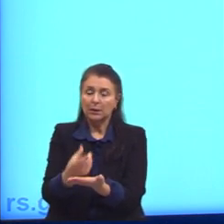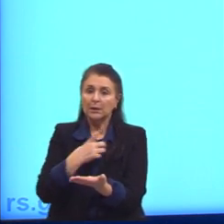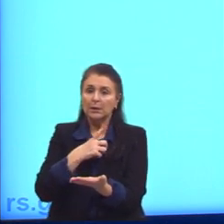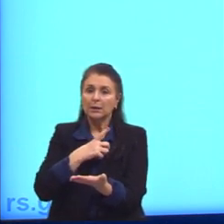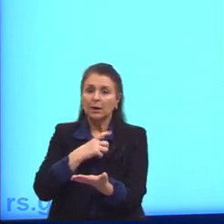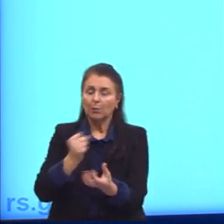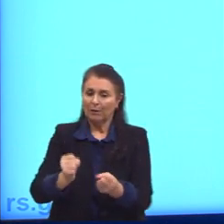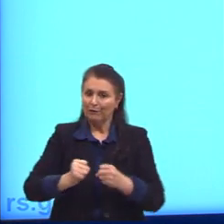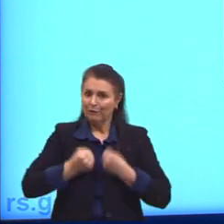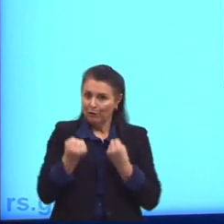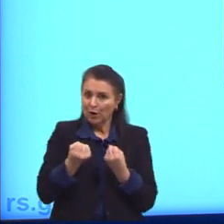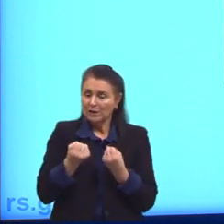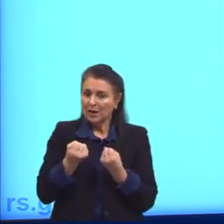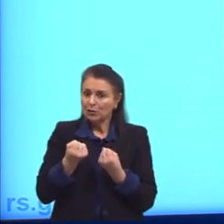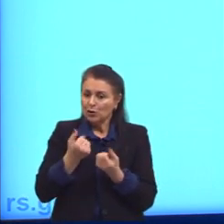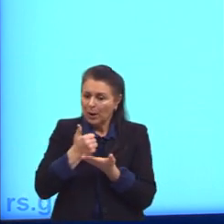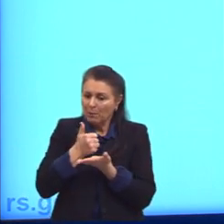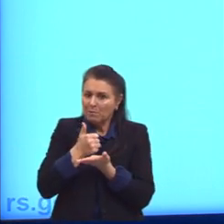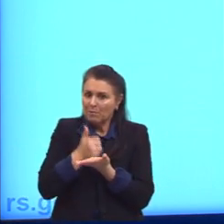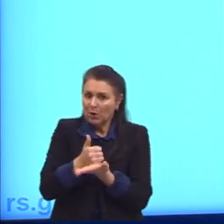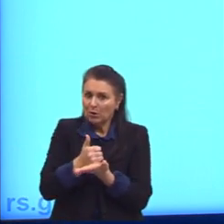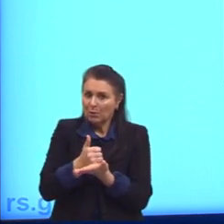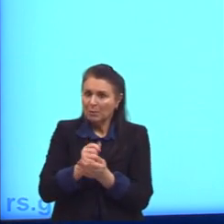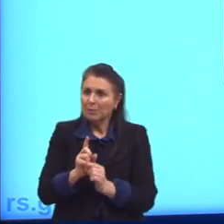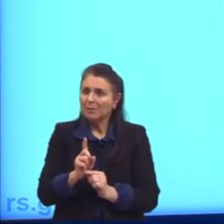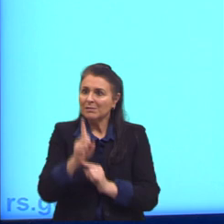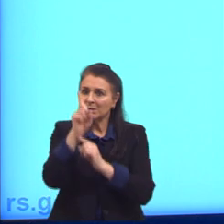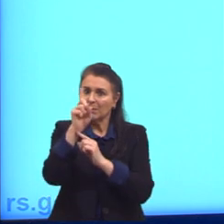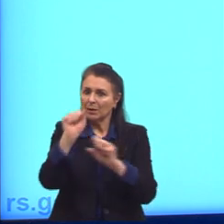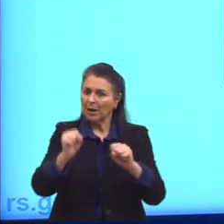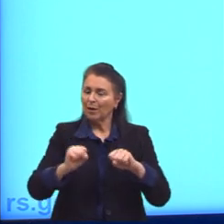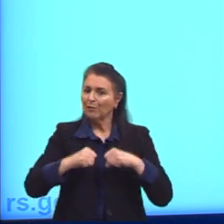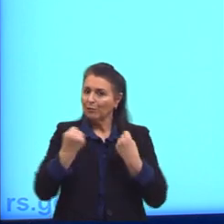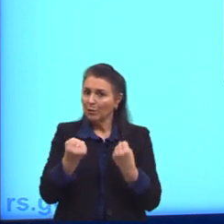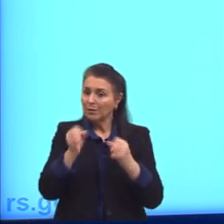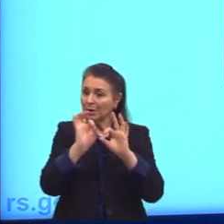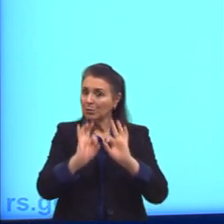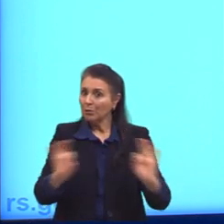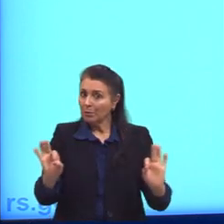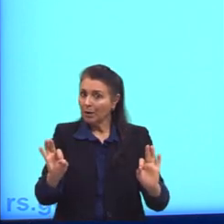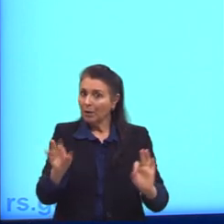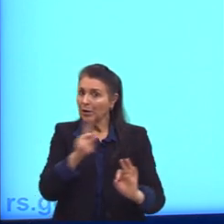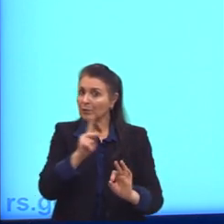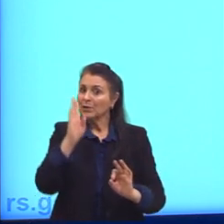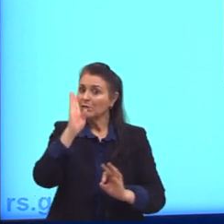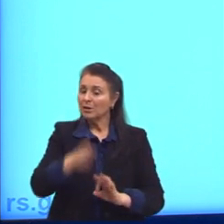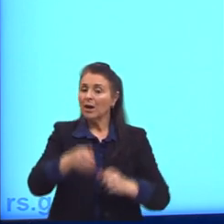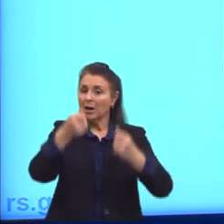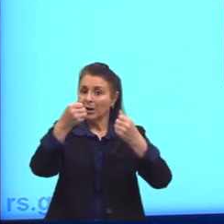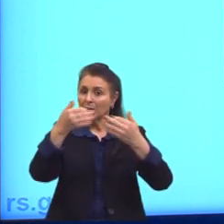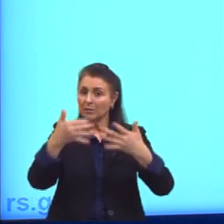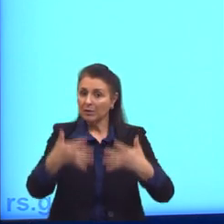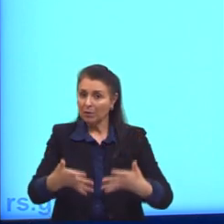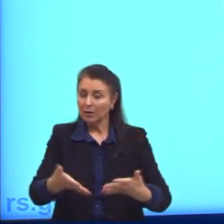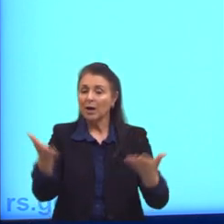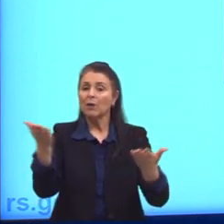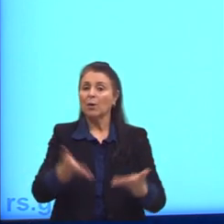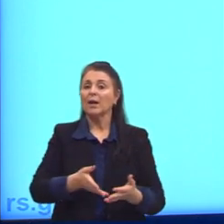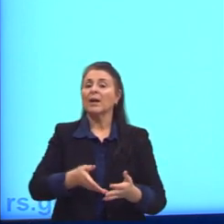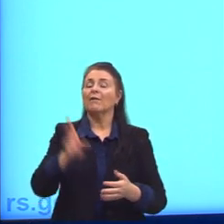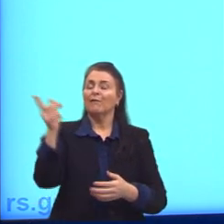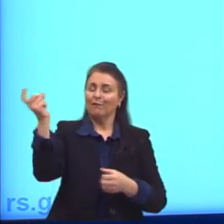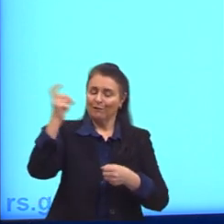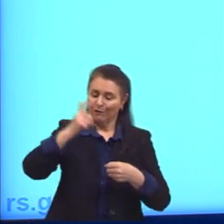apoio direcionada para cima que é o que a nossa força normal que a gente já viu antes e aqui voltamos até o peso do objeto